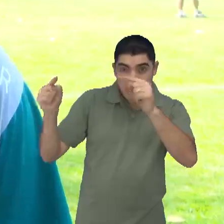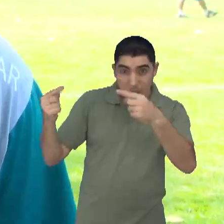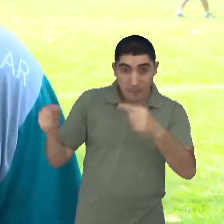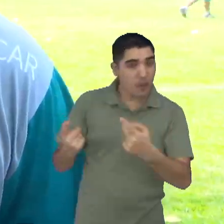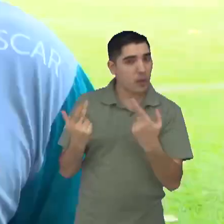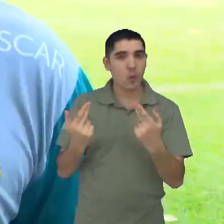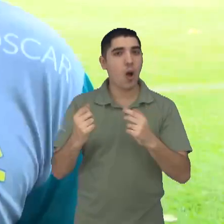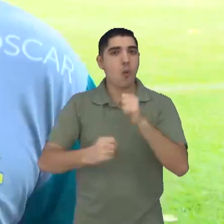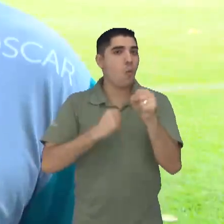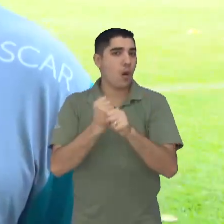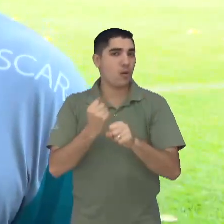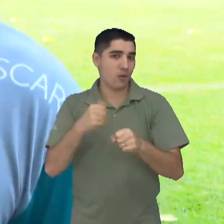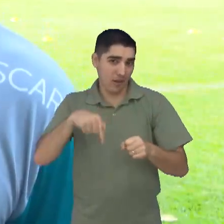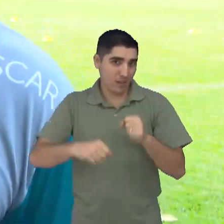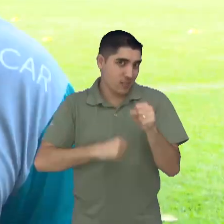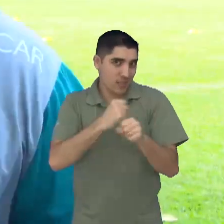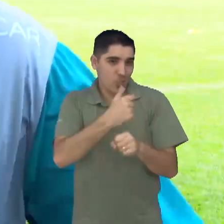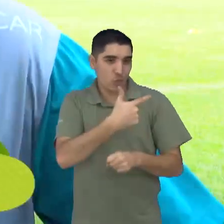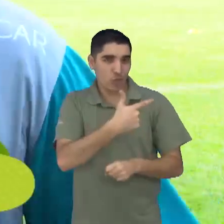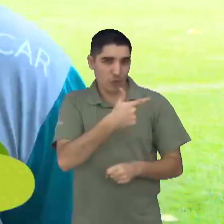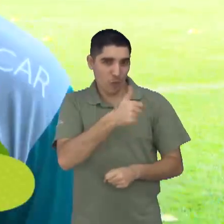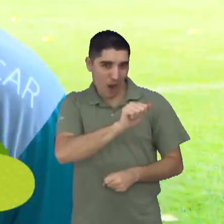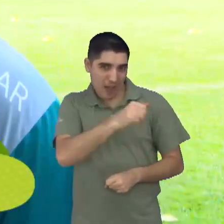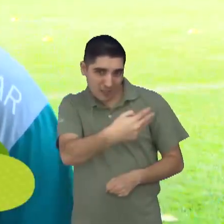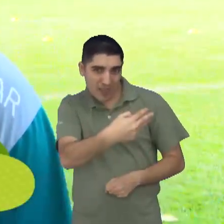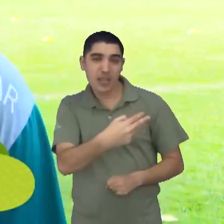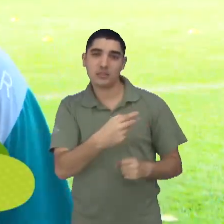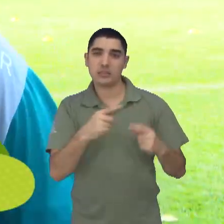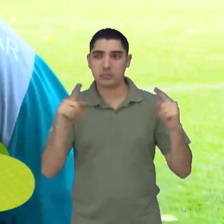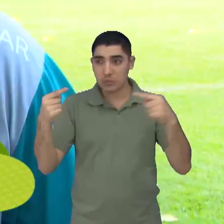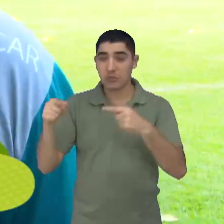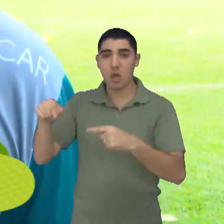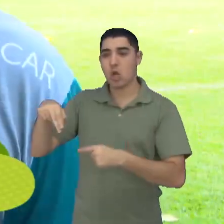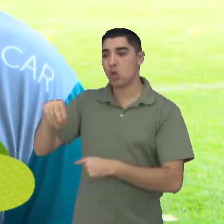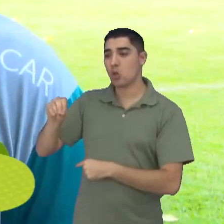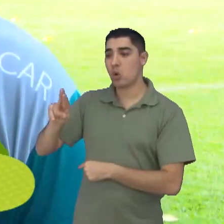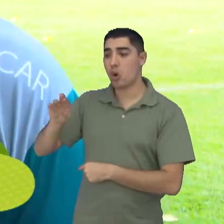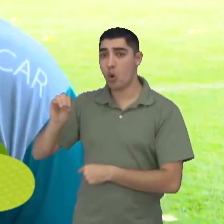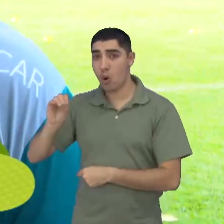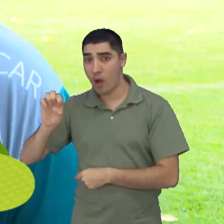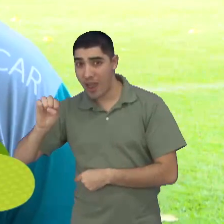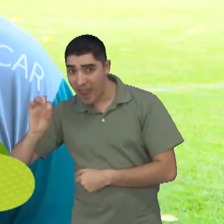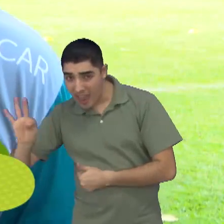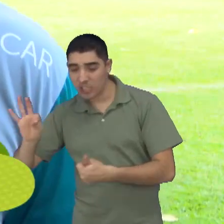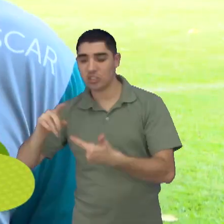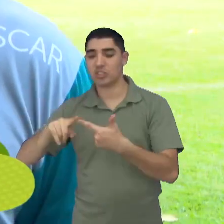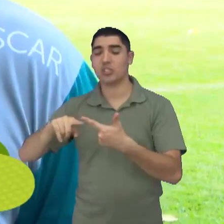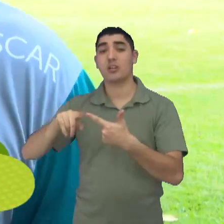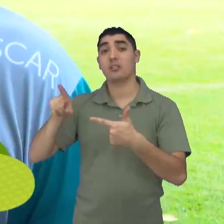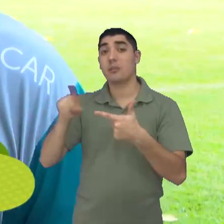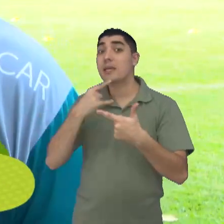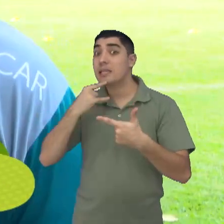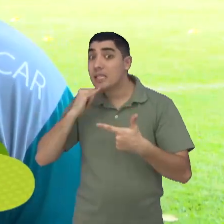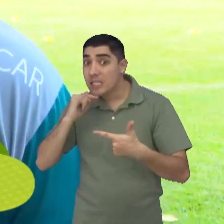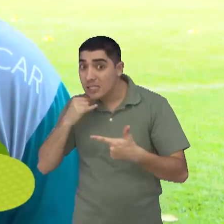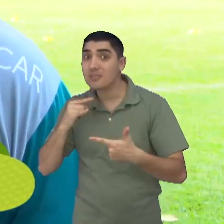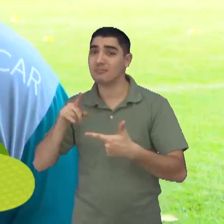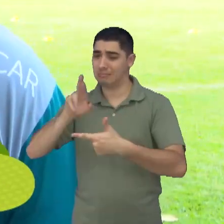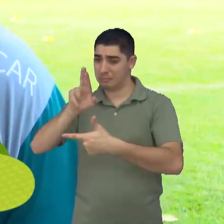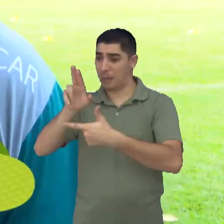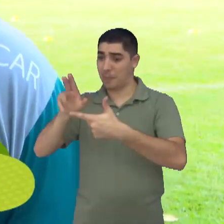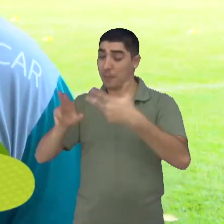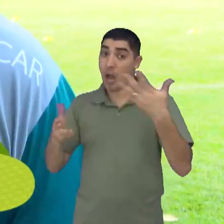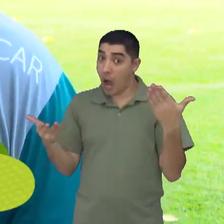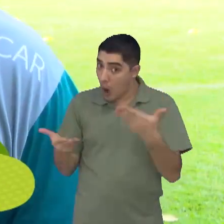Série A3, são clássicos, né? Você vai jogar contra o Noroeste, contra o 15 de Piracicaba, não tem jogo fácil. Então acho que a gente tem que se preparar bastante agora, é hora